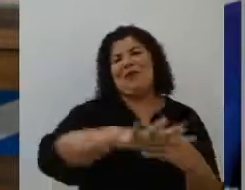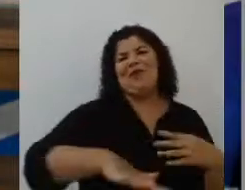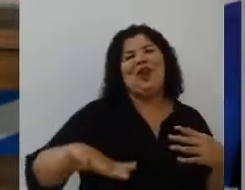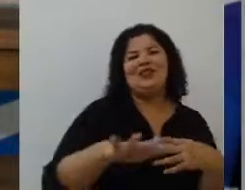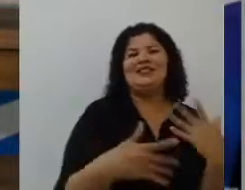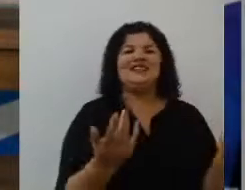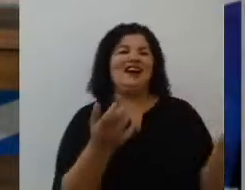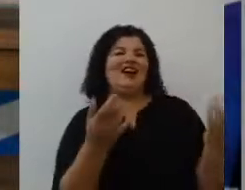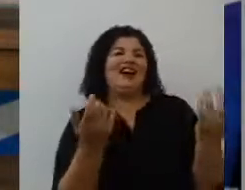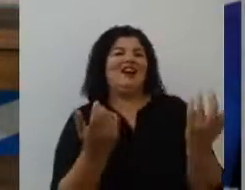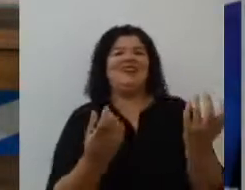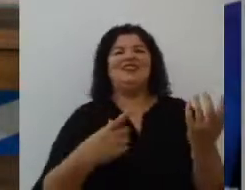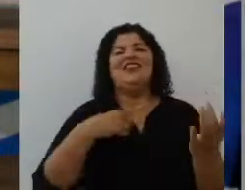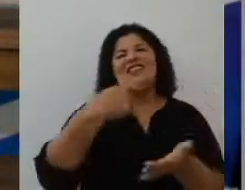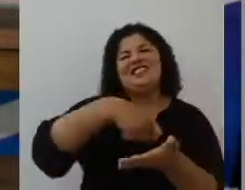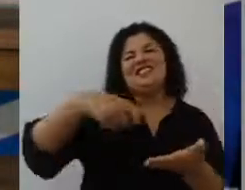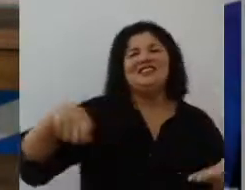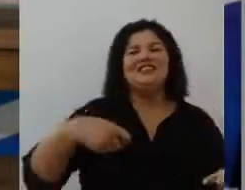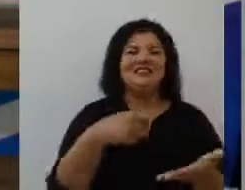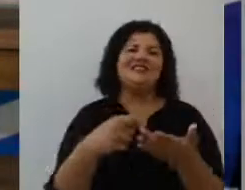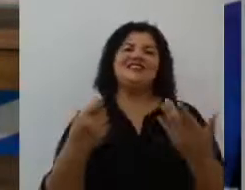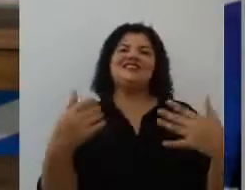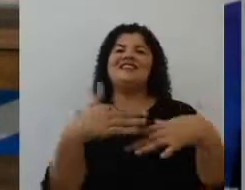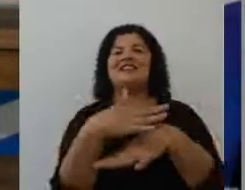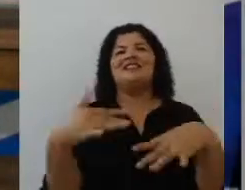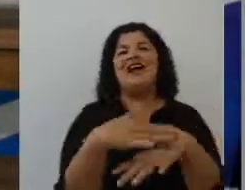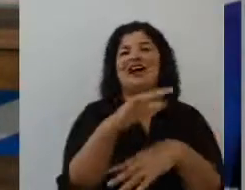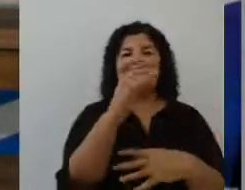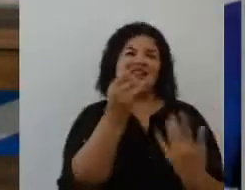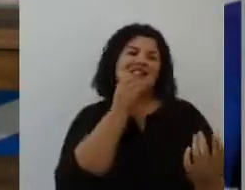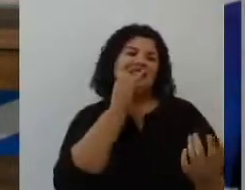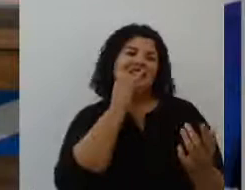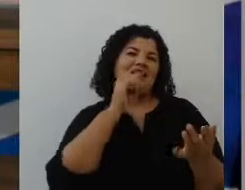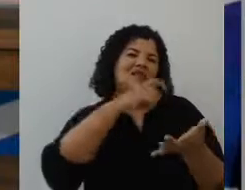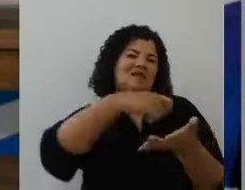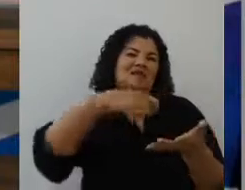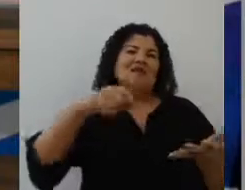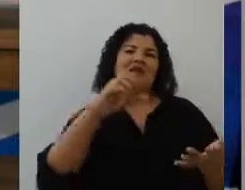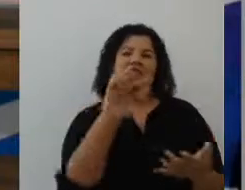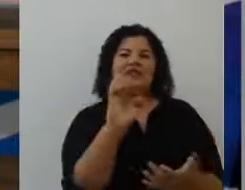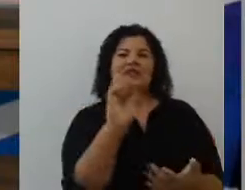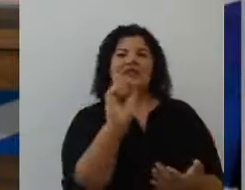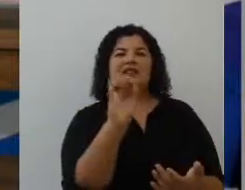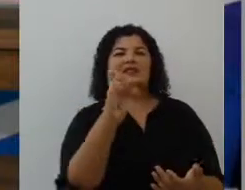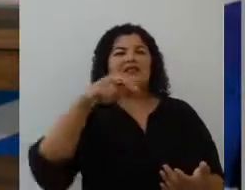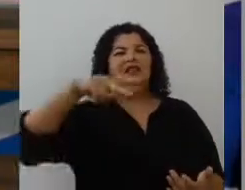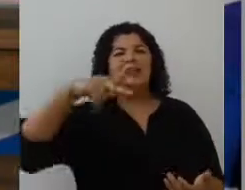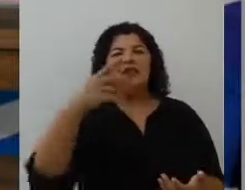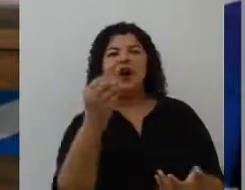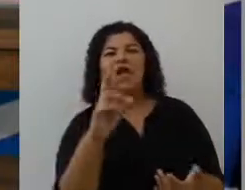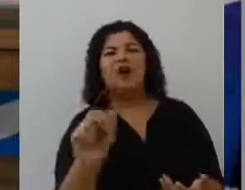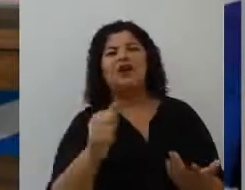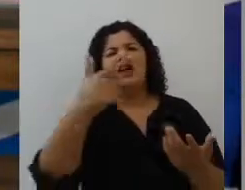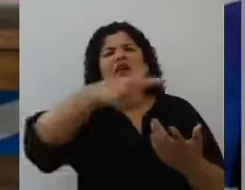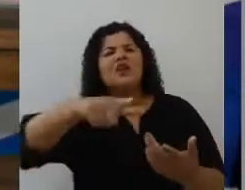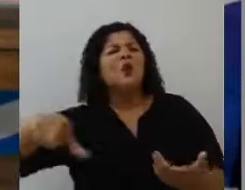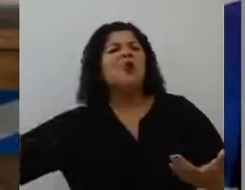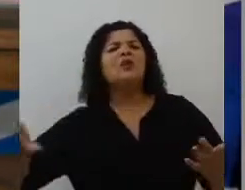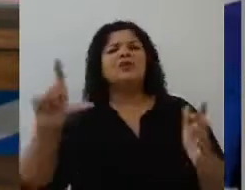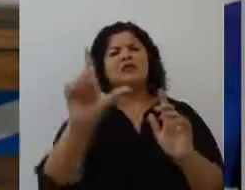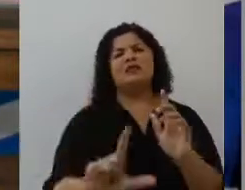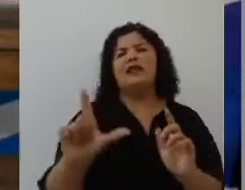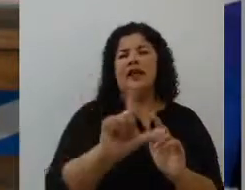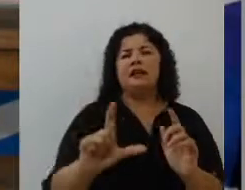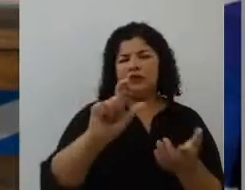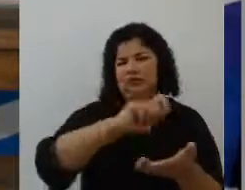romances urbanos de José de Alencar a gente vê muito isso. Senhora, por exemplo, né? A história de Aurélia Camargo, Fernando Seixas. Tá?